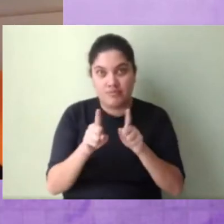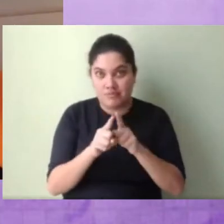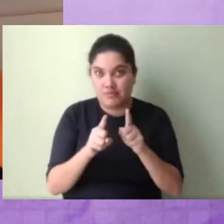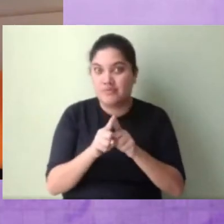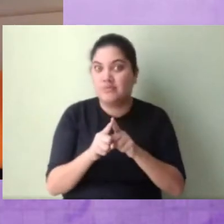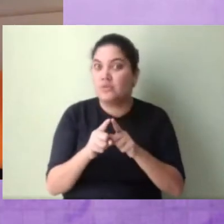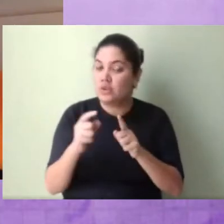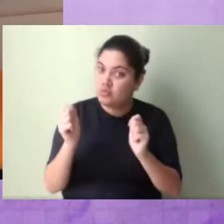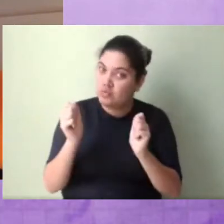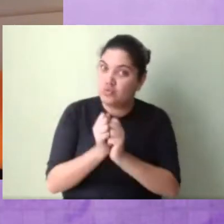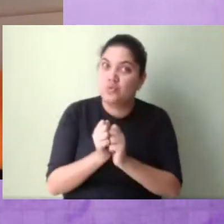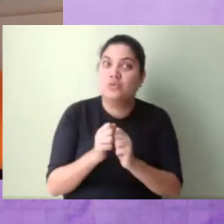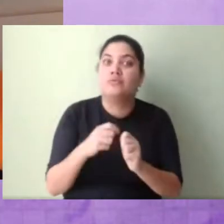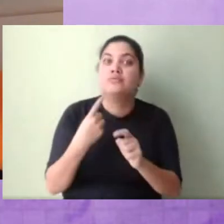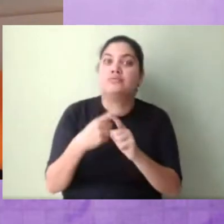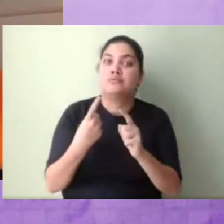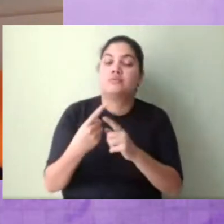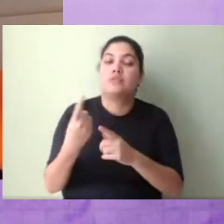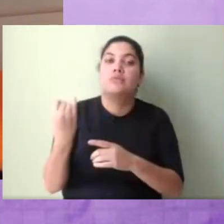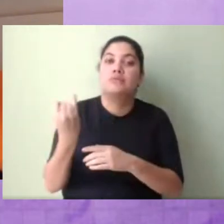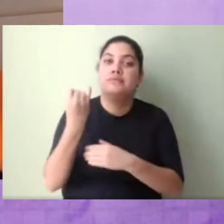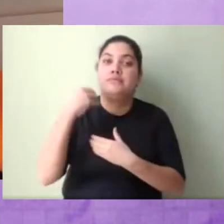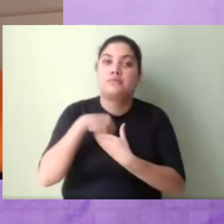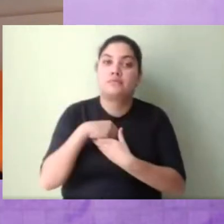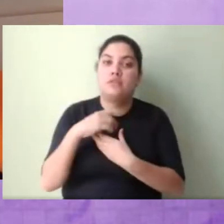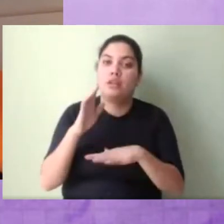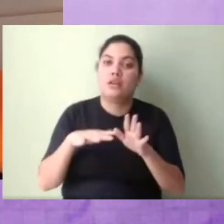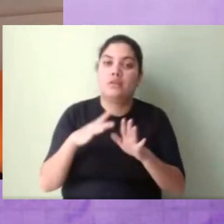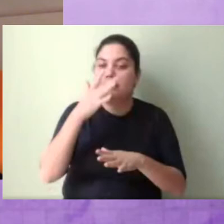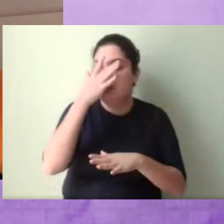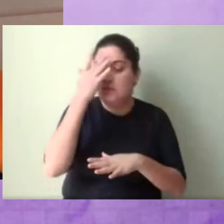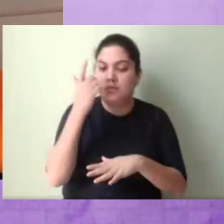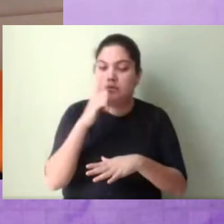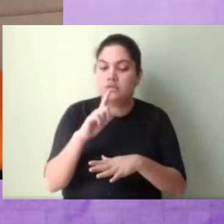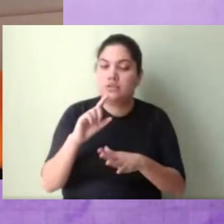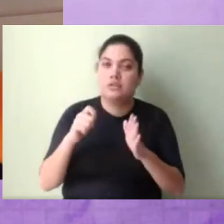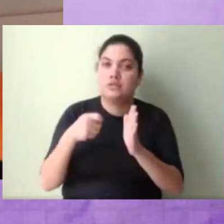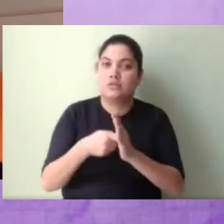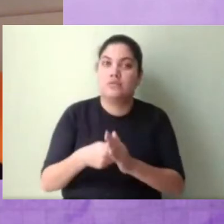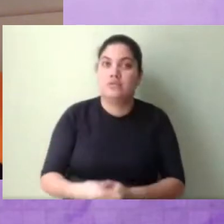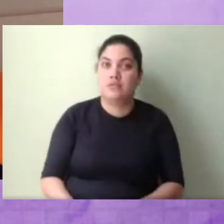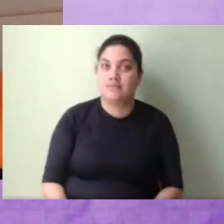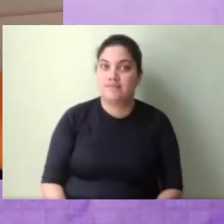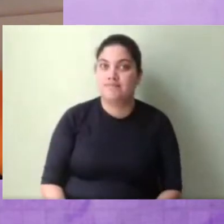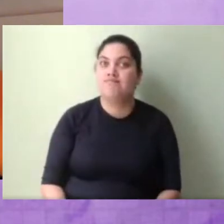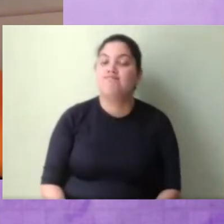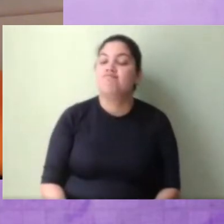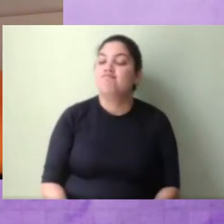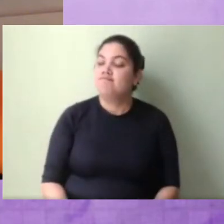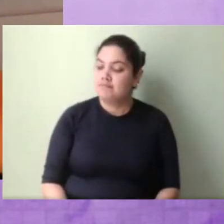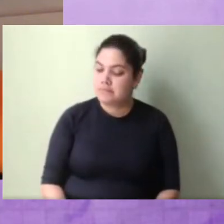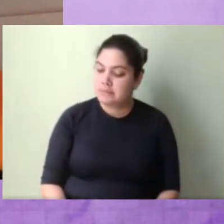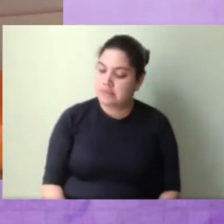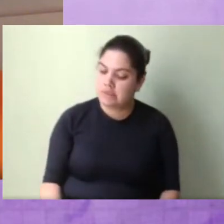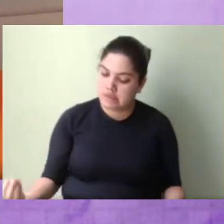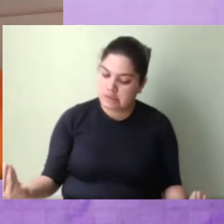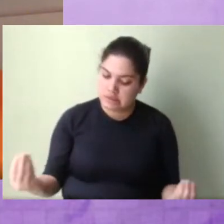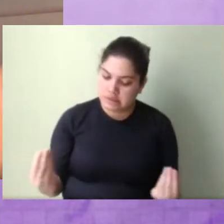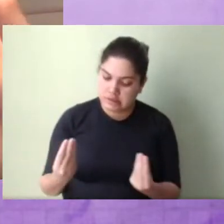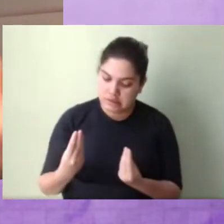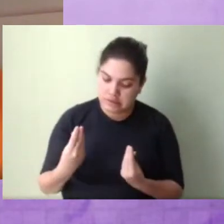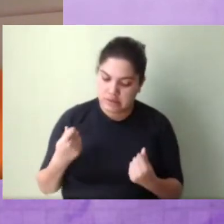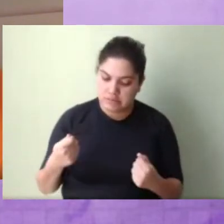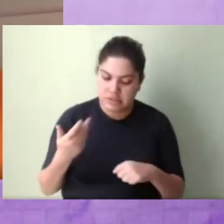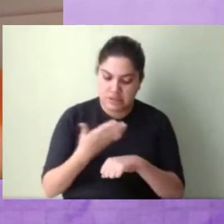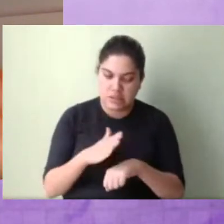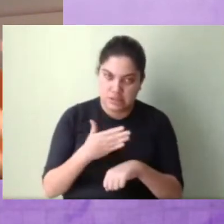outra coisa que você pode fazer, dependendo, né, é abrir meio que uma sindicância dentro da faculdade. Dependendo do que aconteceu, chamar pessoas que estavam